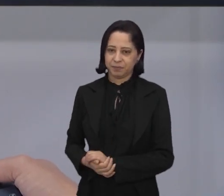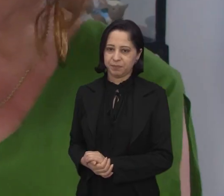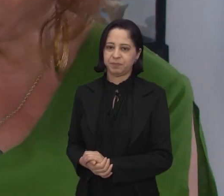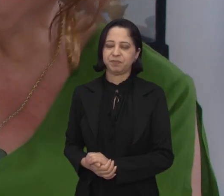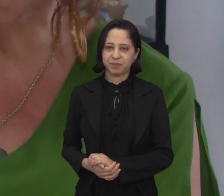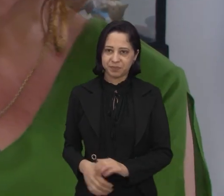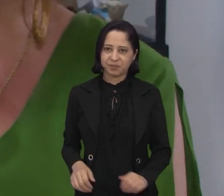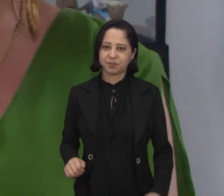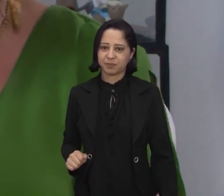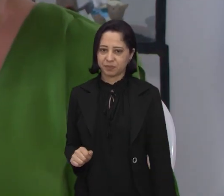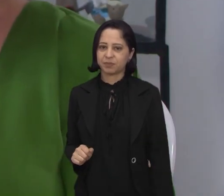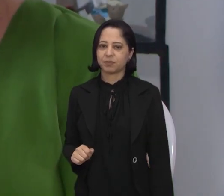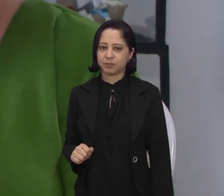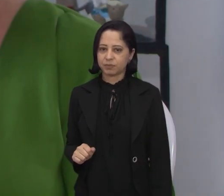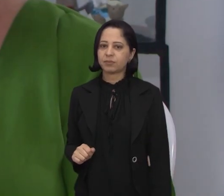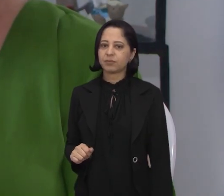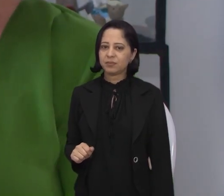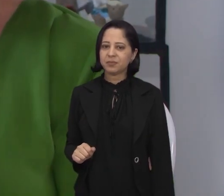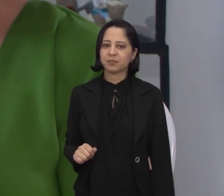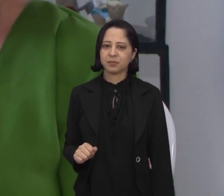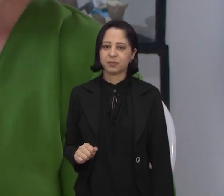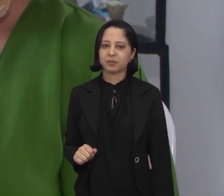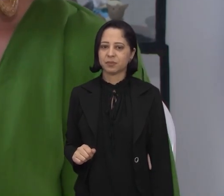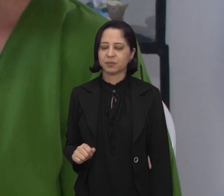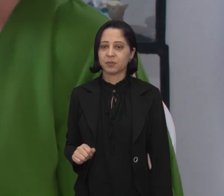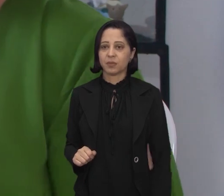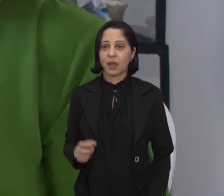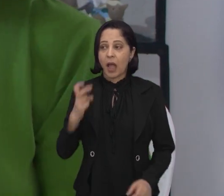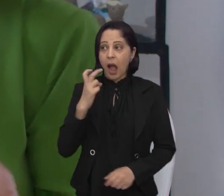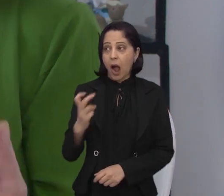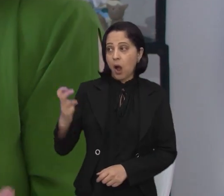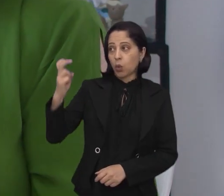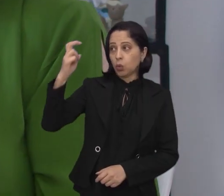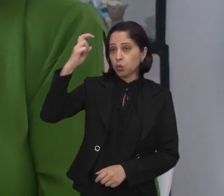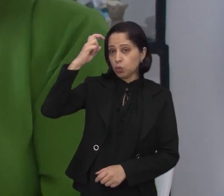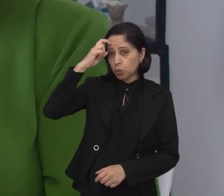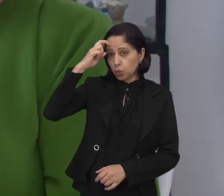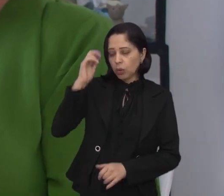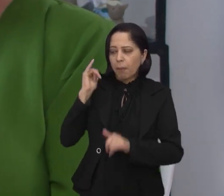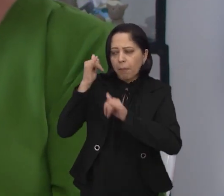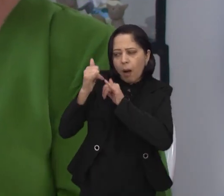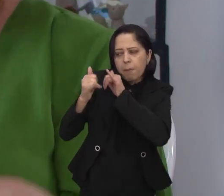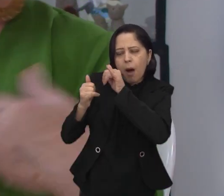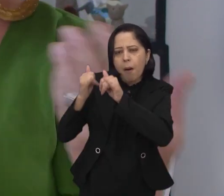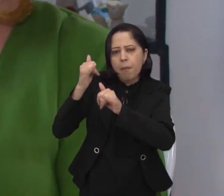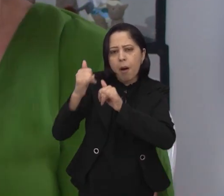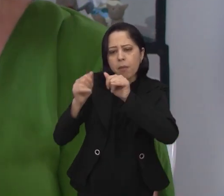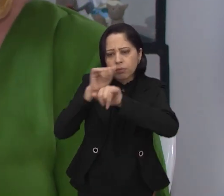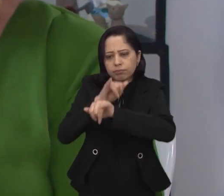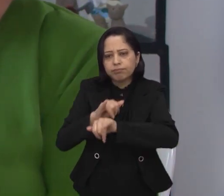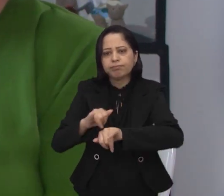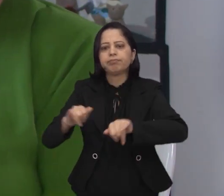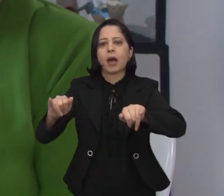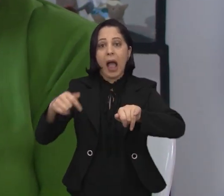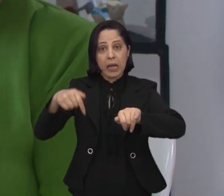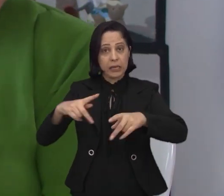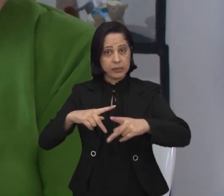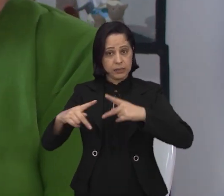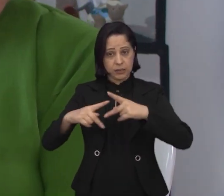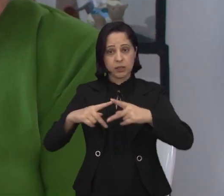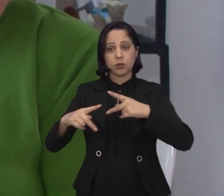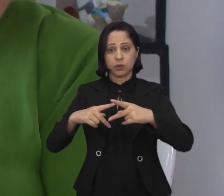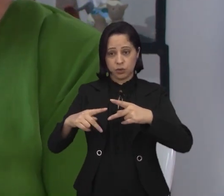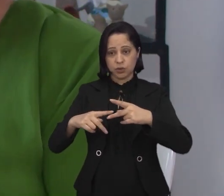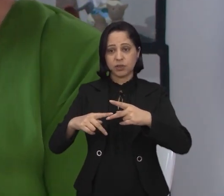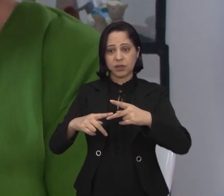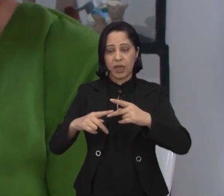né? Dentro de uma situação de transmissão cultural, né, que acontece em vários espaços aqui na